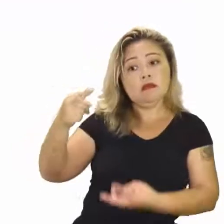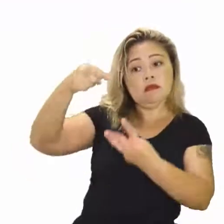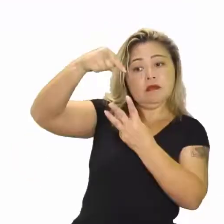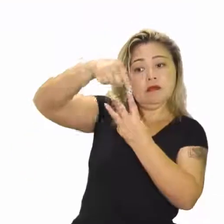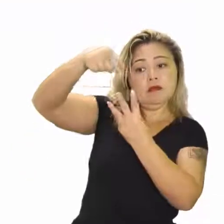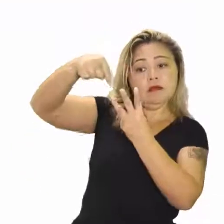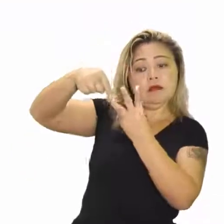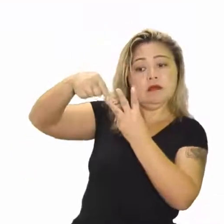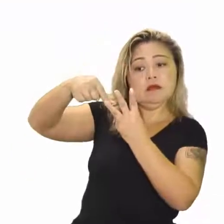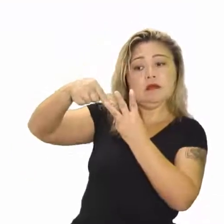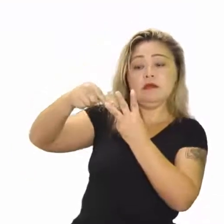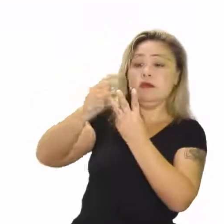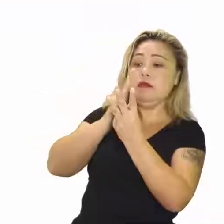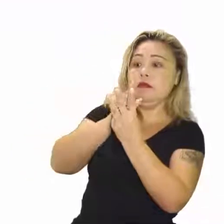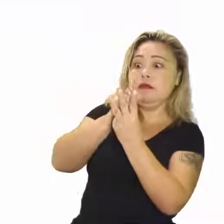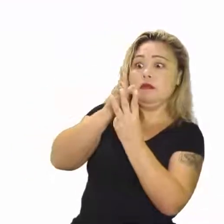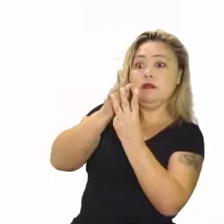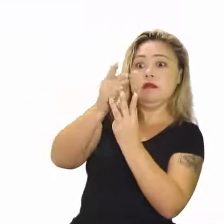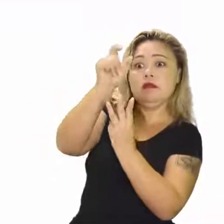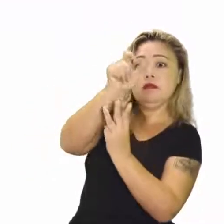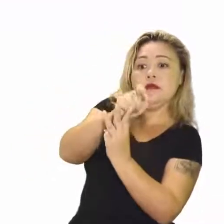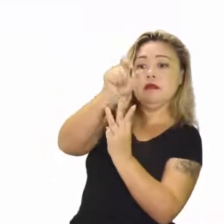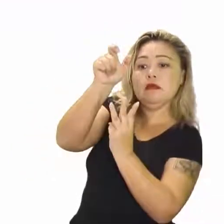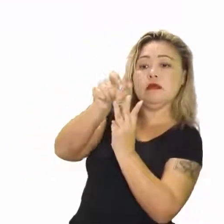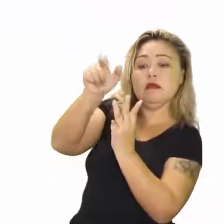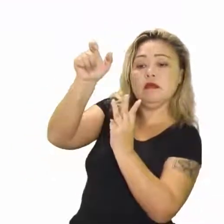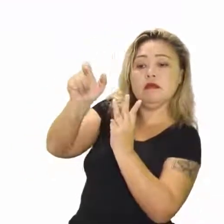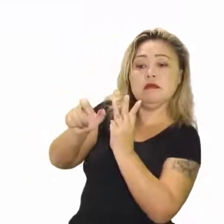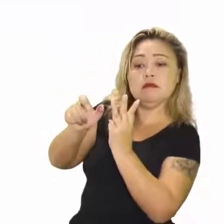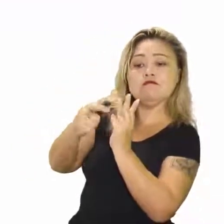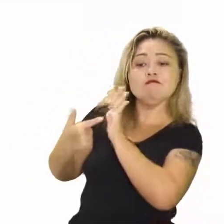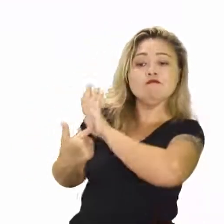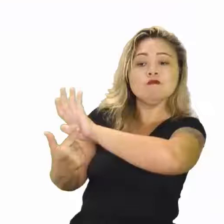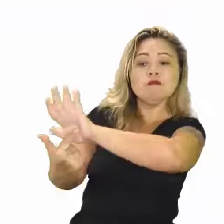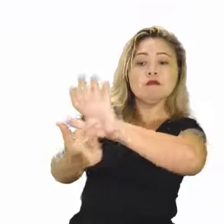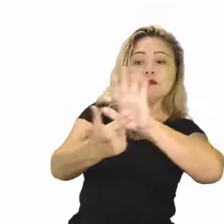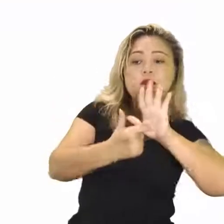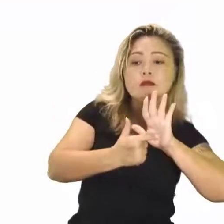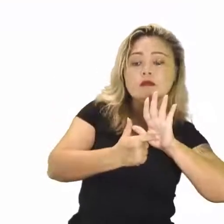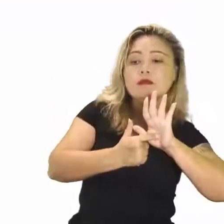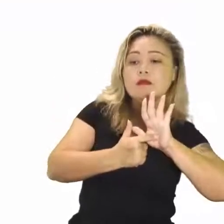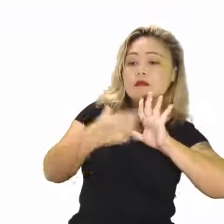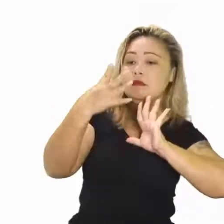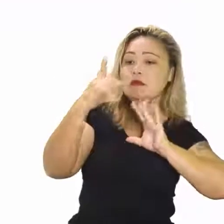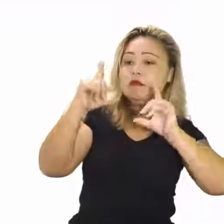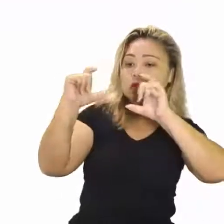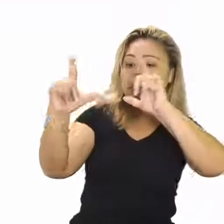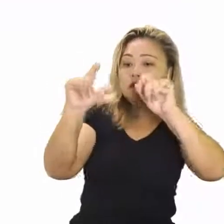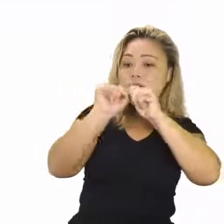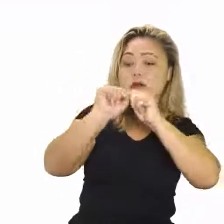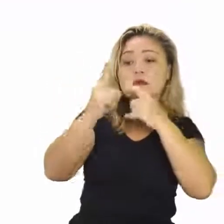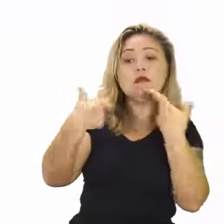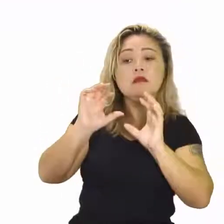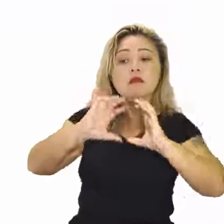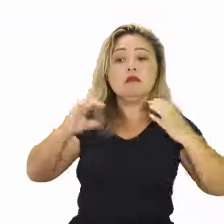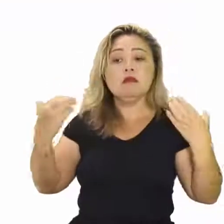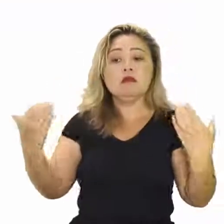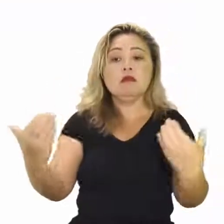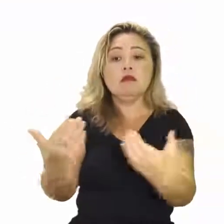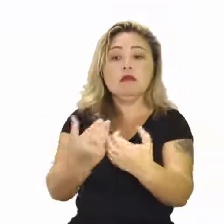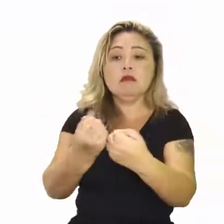Cara, 3 figuras mundiais. Em fotografia feita durante a conferência